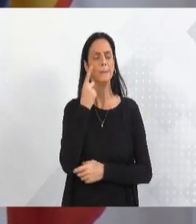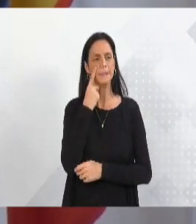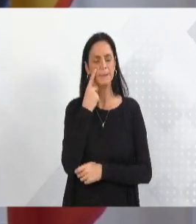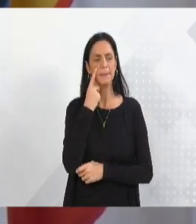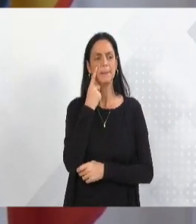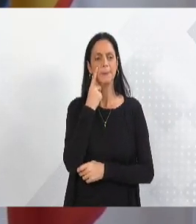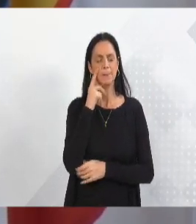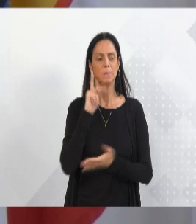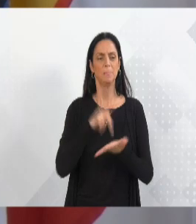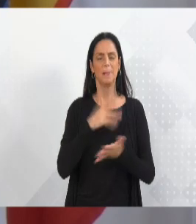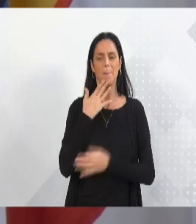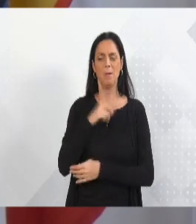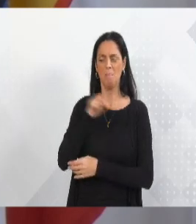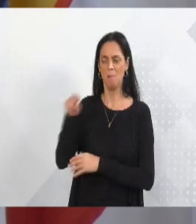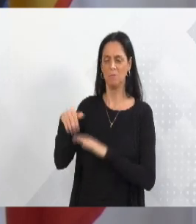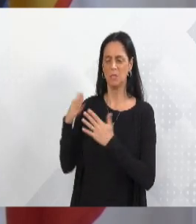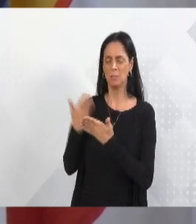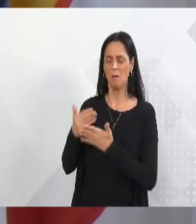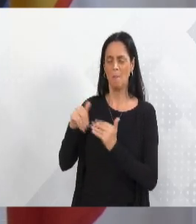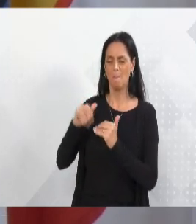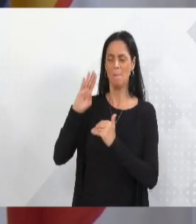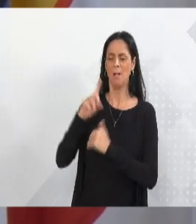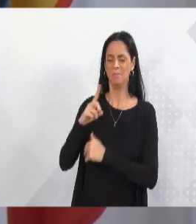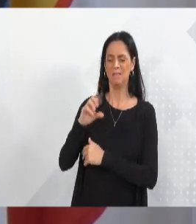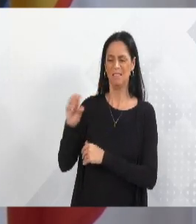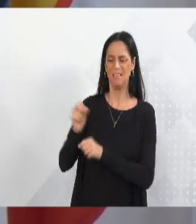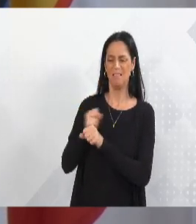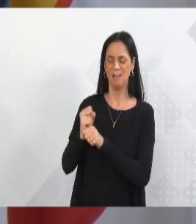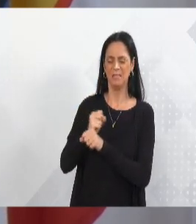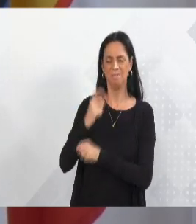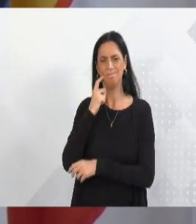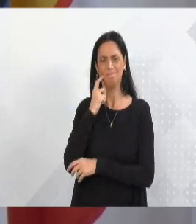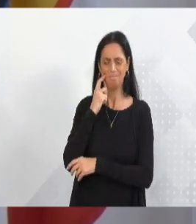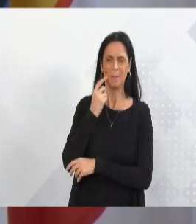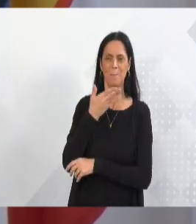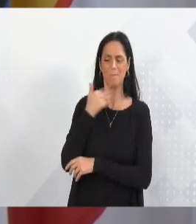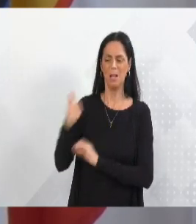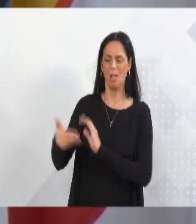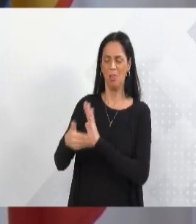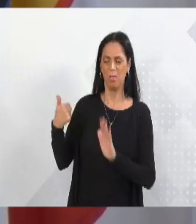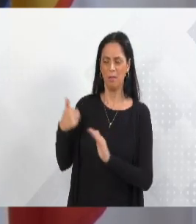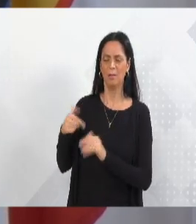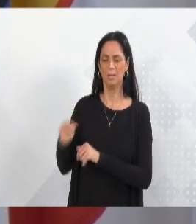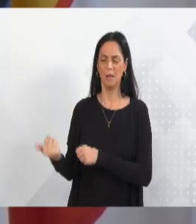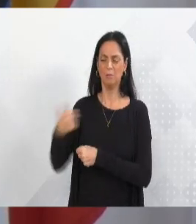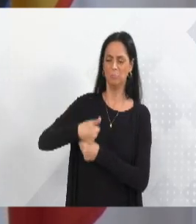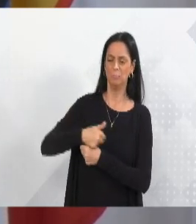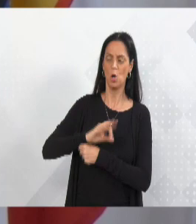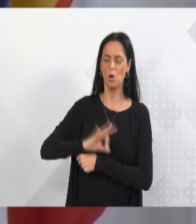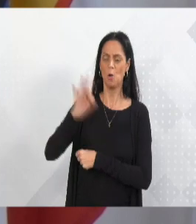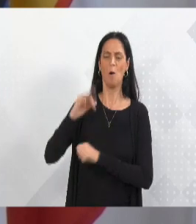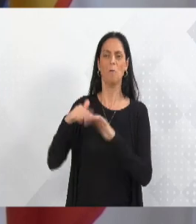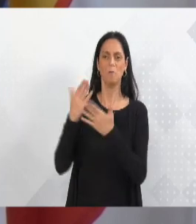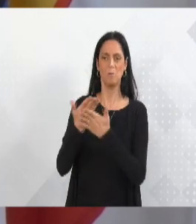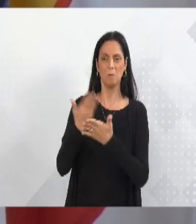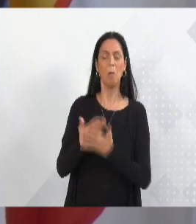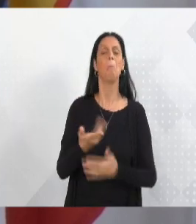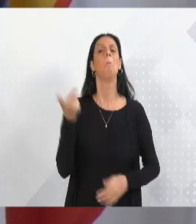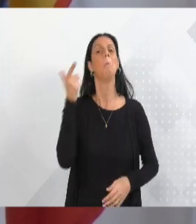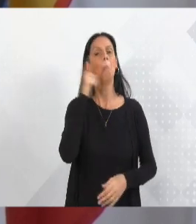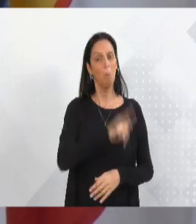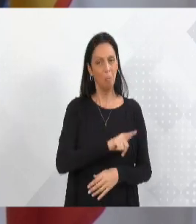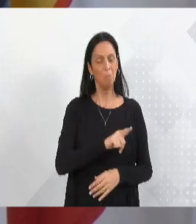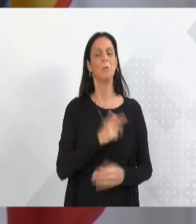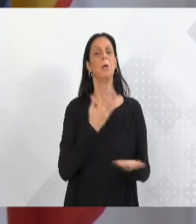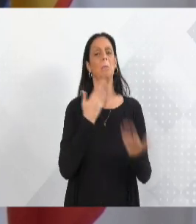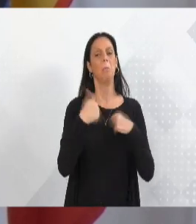necessidade de um colégio com mais de 100 anos, a necessidade de estar fazendo uma nova escola, dando para a comunidade aquilo que é de direito deles. E nós conseguimos conversar